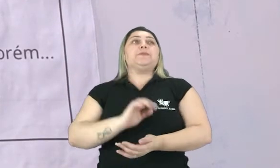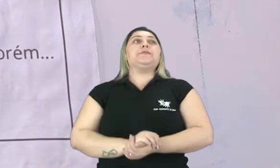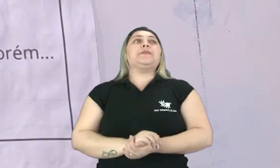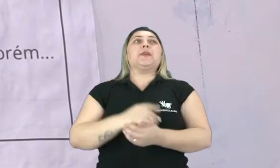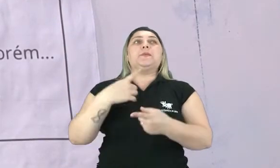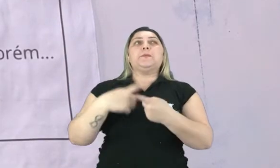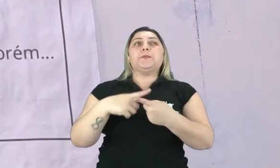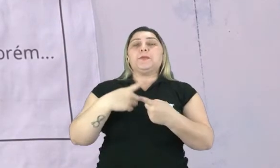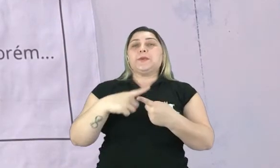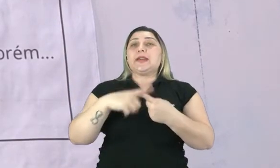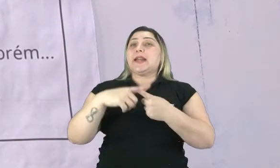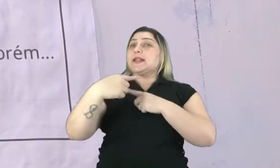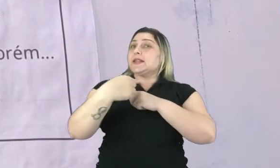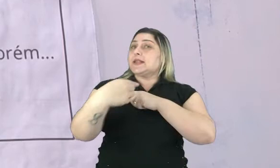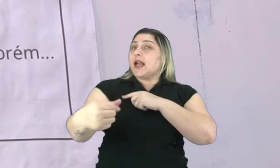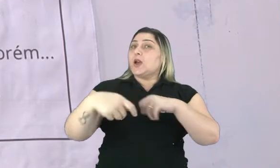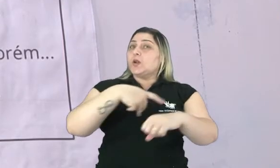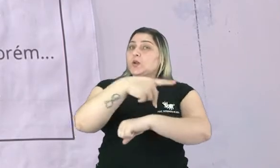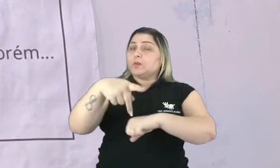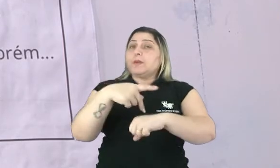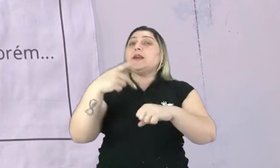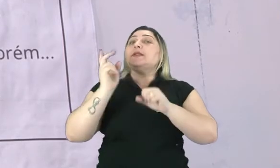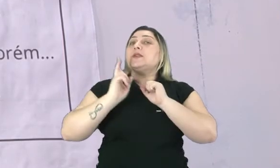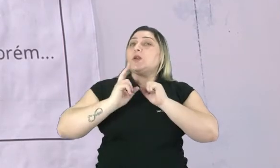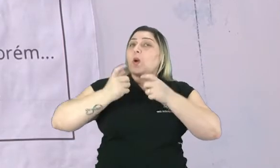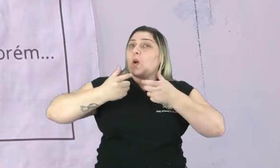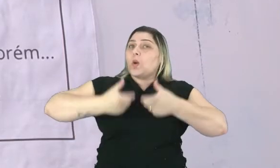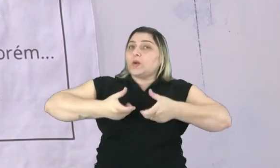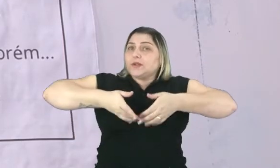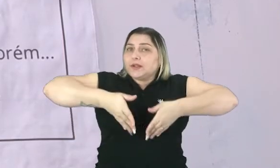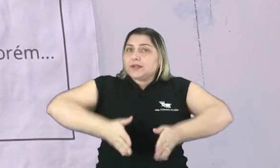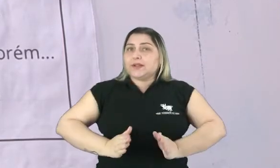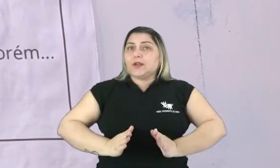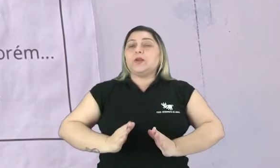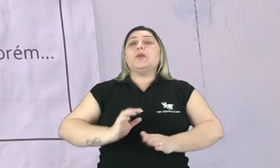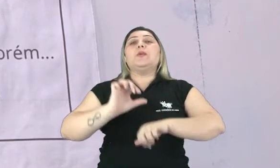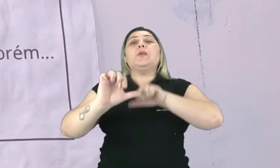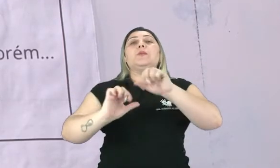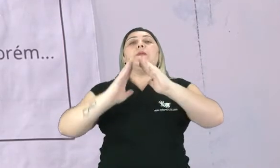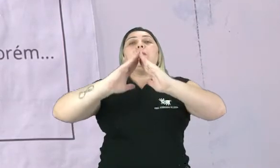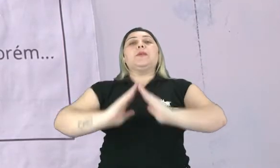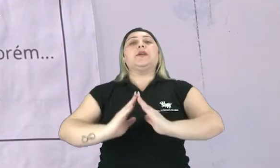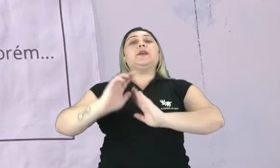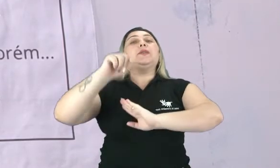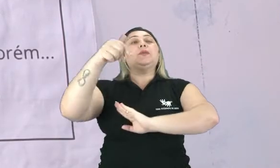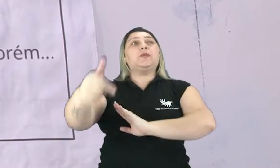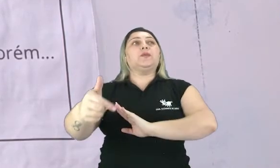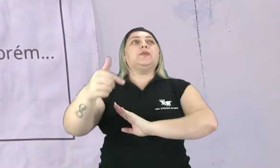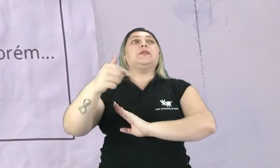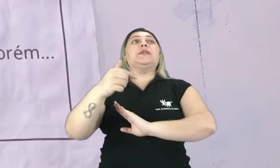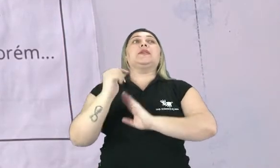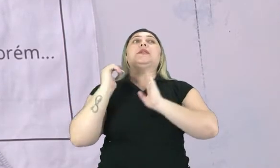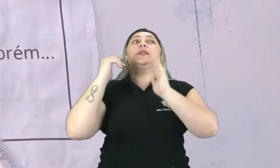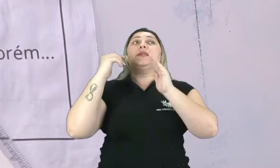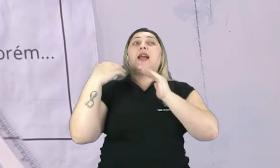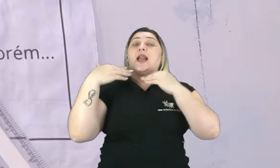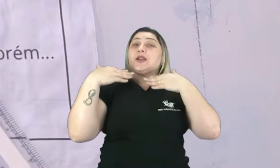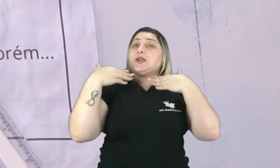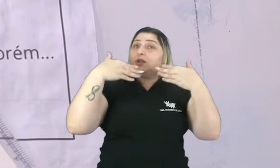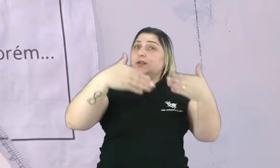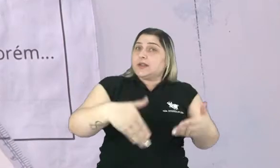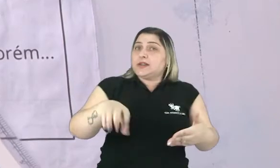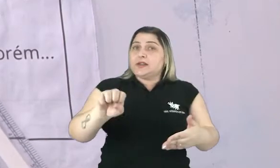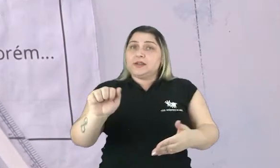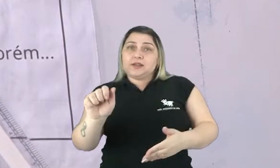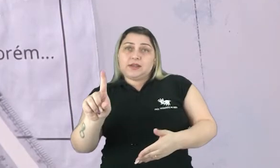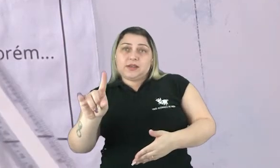emigrante, porque ele saiu do seu país de origem para ir para outro. E quando Sadi chegou aqui no Brasil,